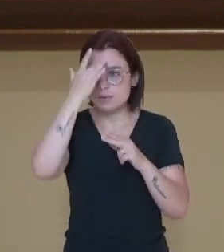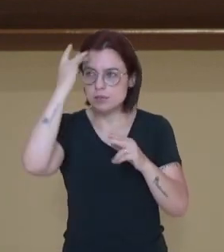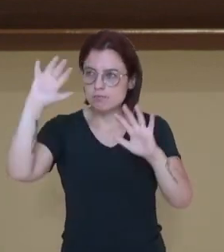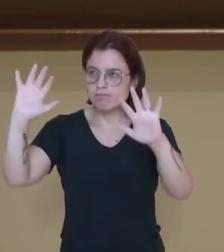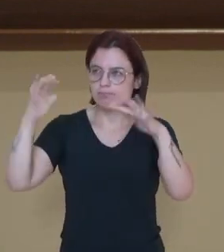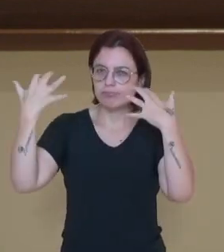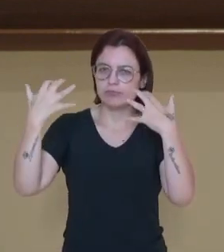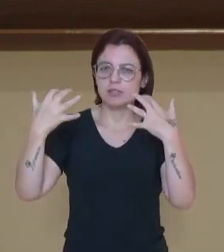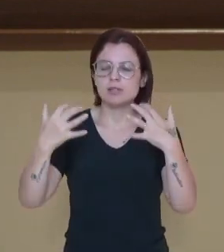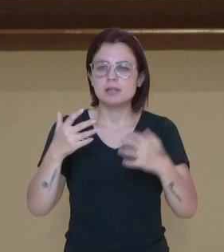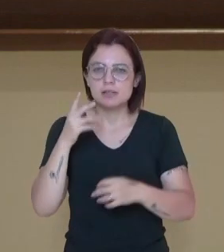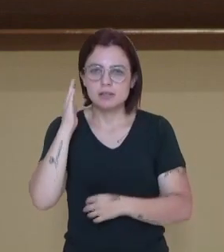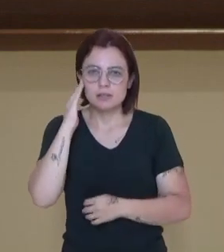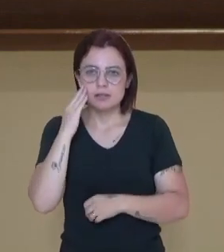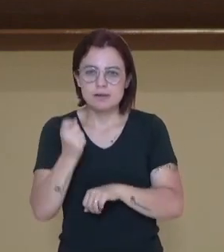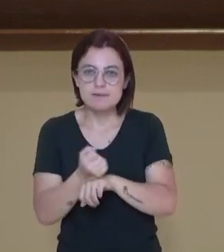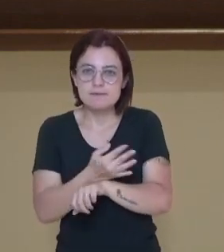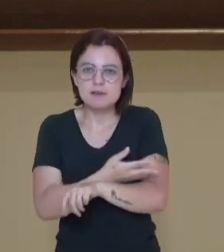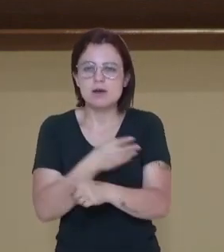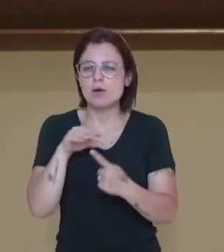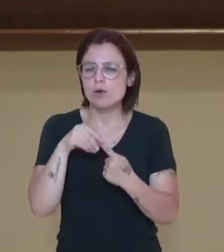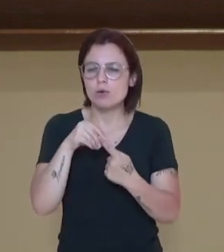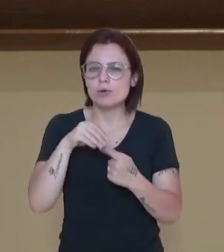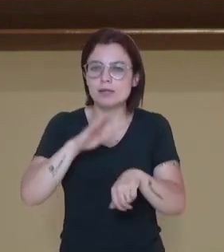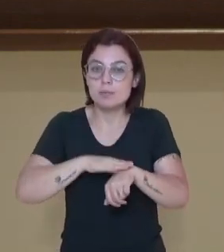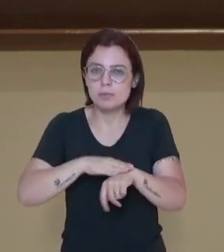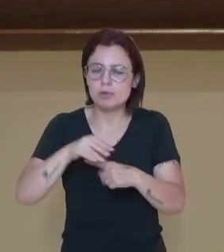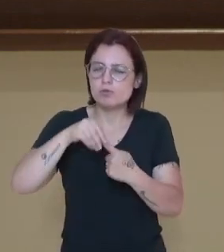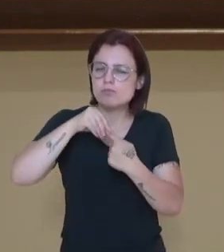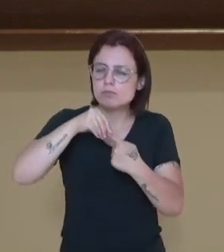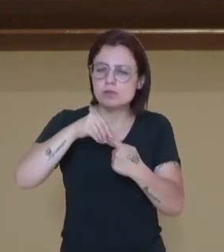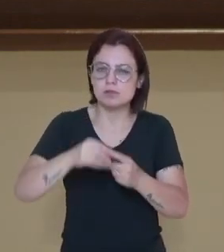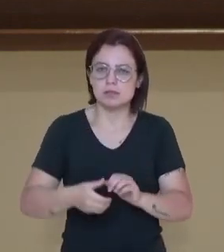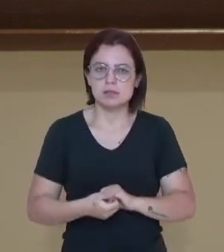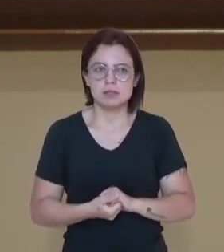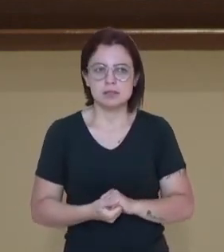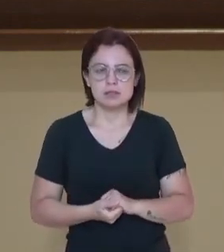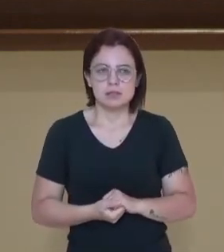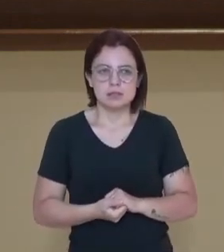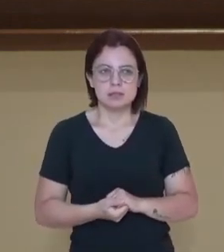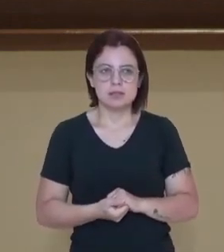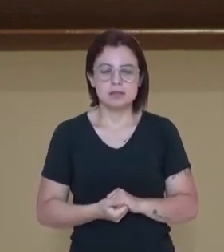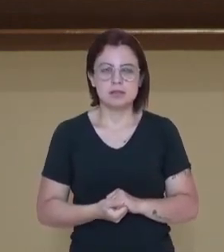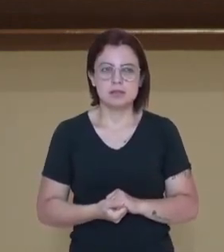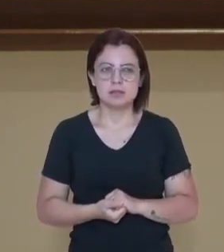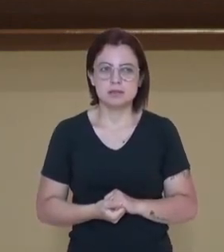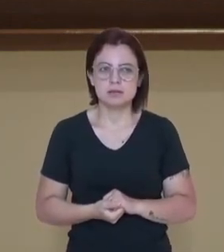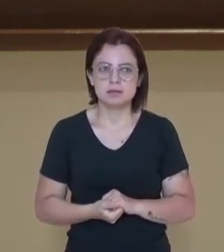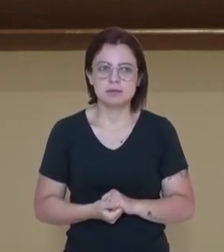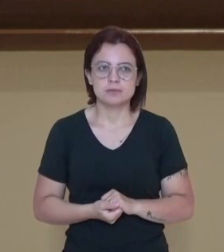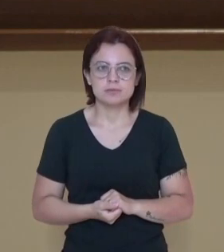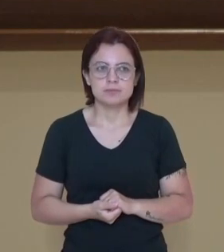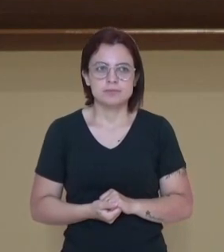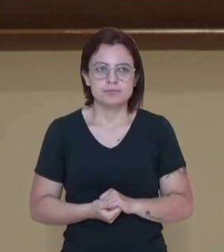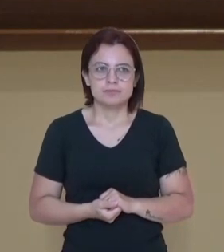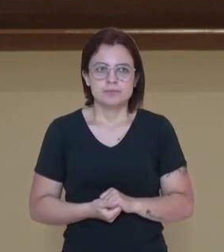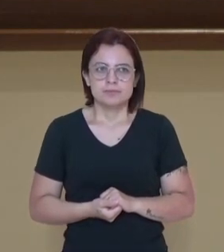a música ser efêmera, ou seja, naquele momento, a cada apresentação, uma experiência